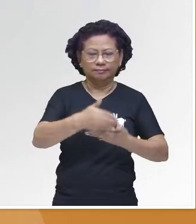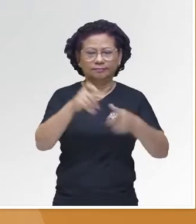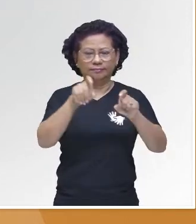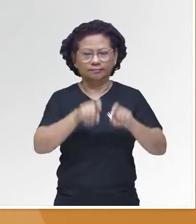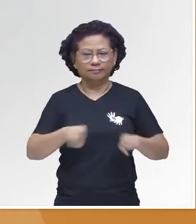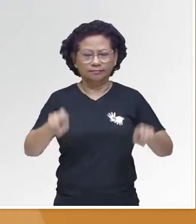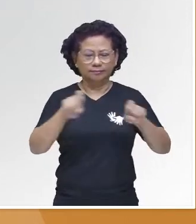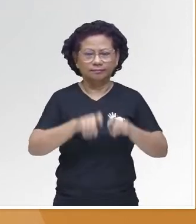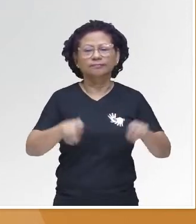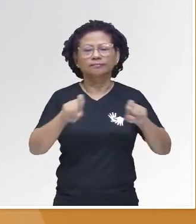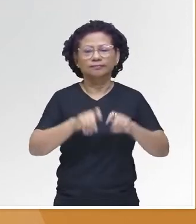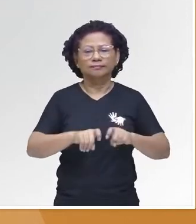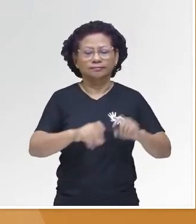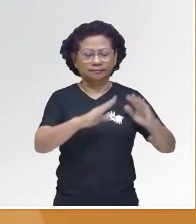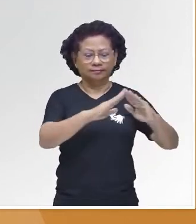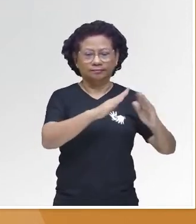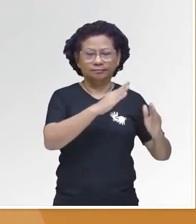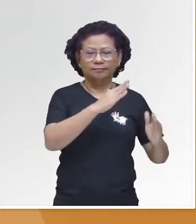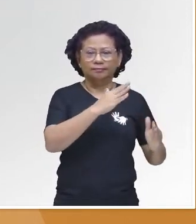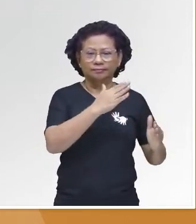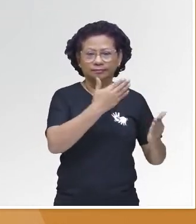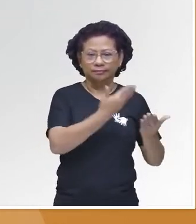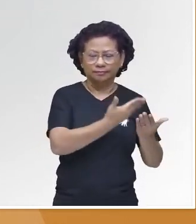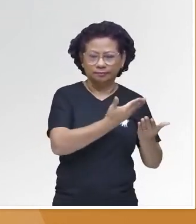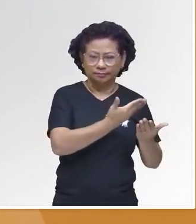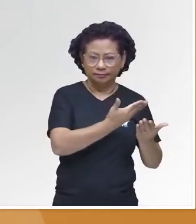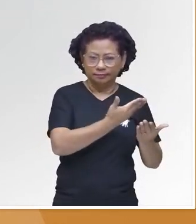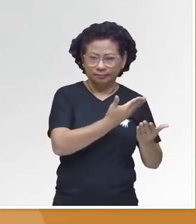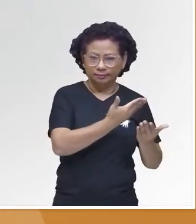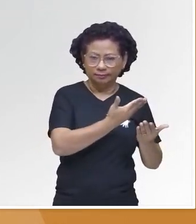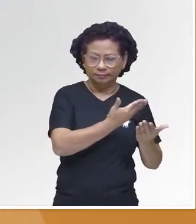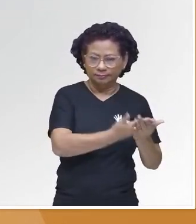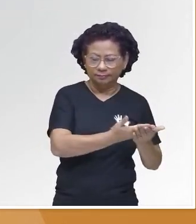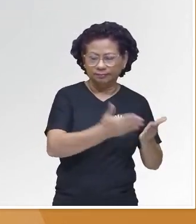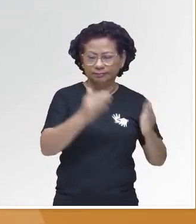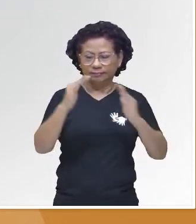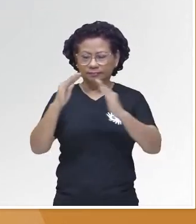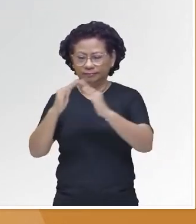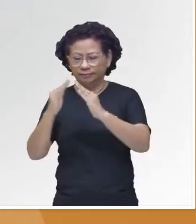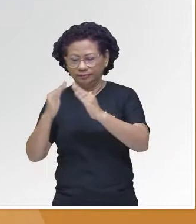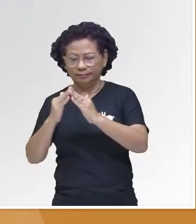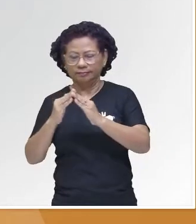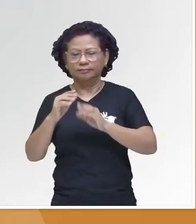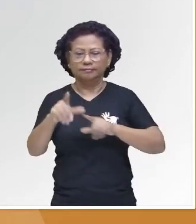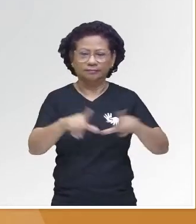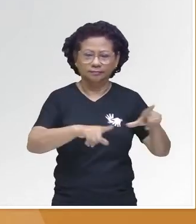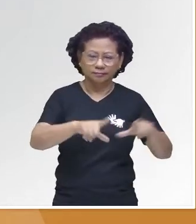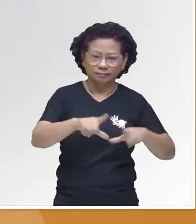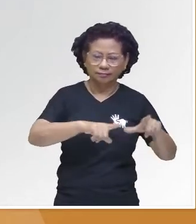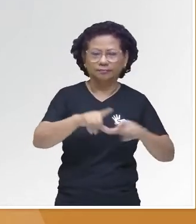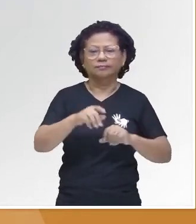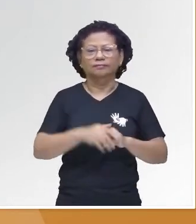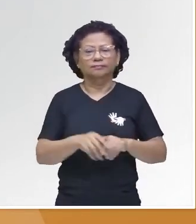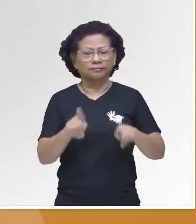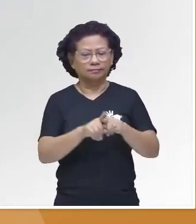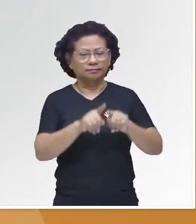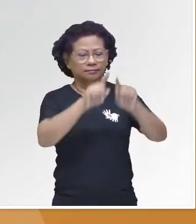aí no trabalho, ou seja também em casa, ali no momento de lazer, a televisão, né,